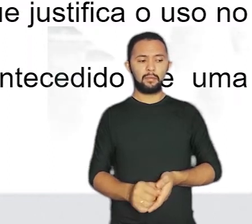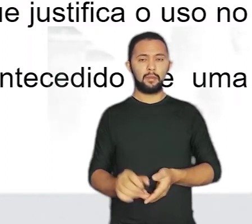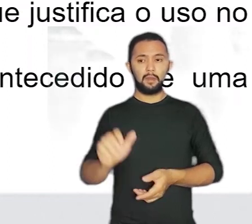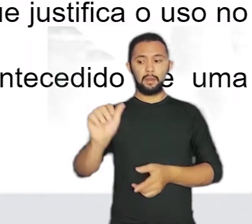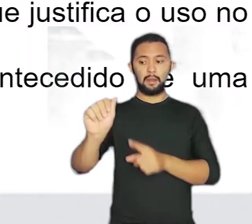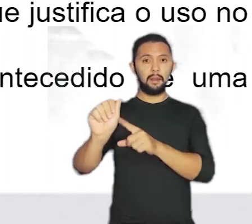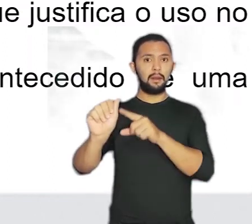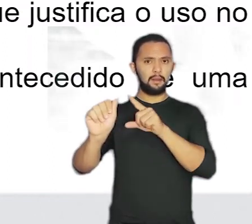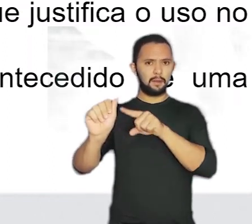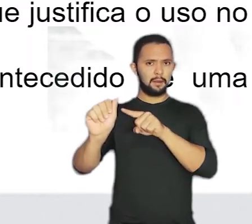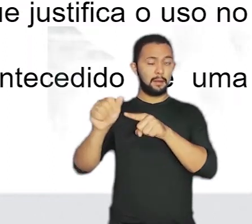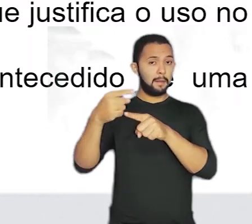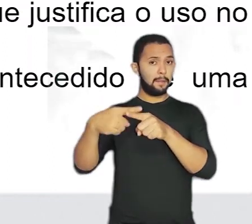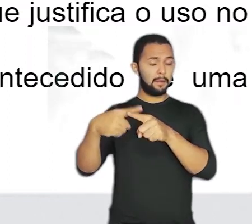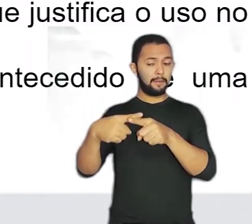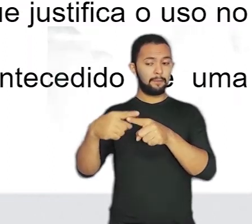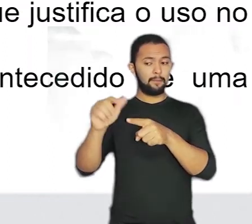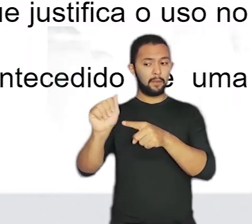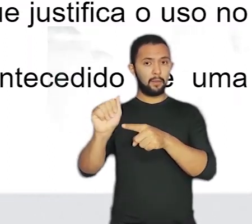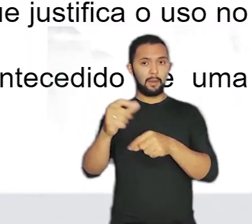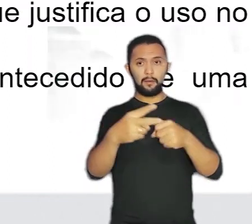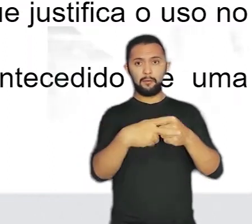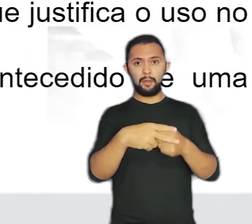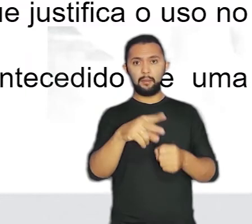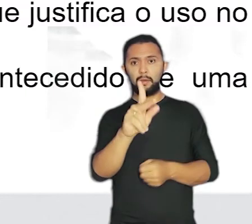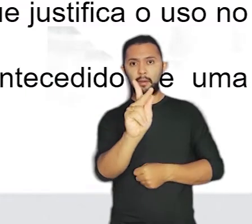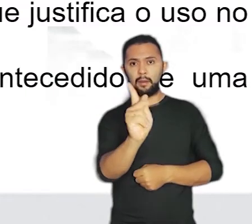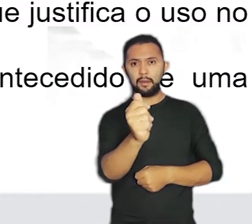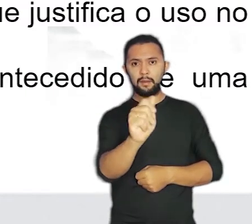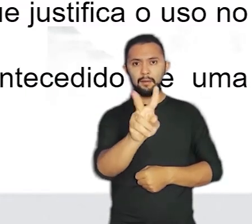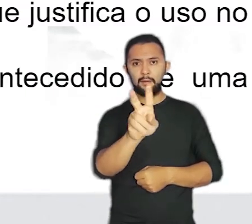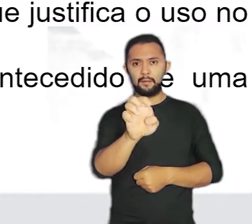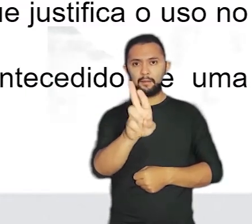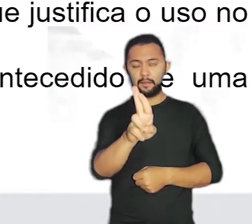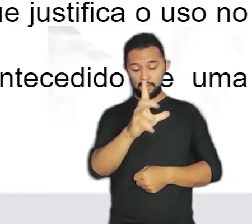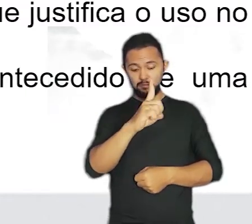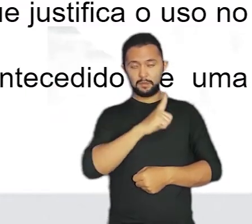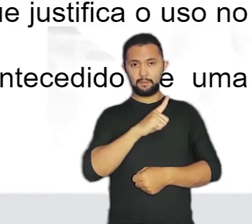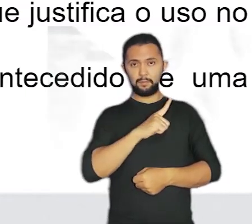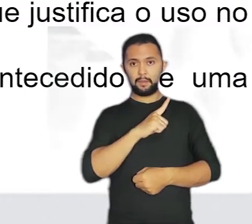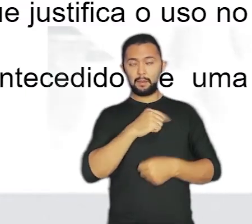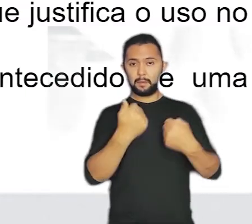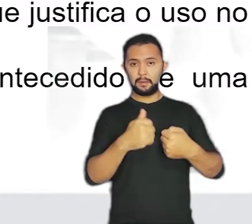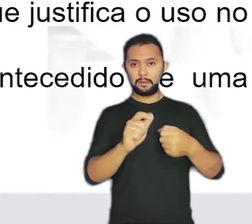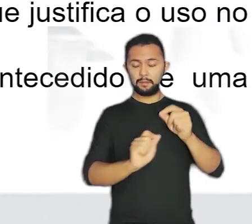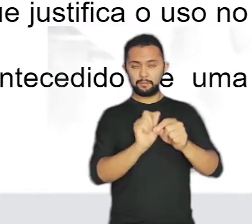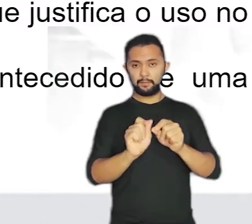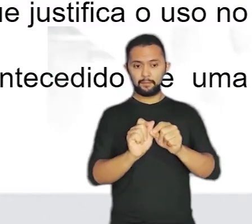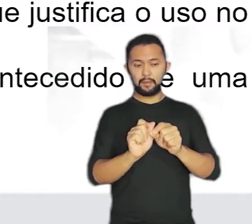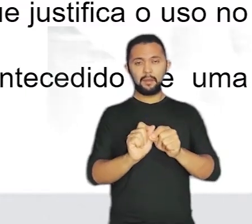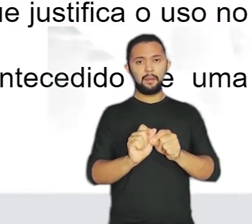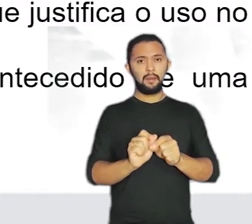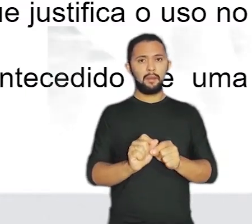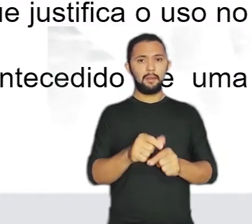sim, pessoal, tá? O verbo haver, no sentido de existir, ele vai ser impessoal, então ele vai sempre ter que aparecer no singular, na